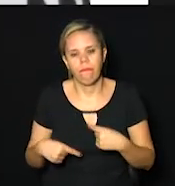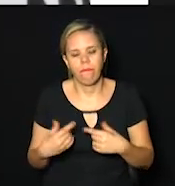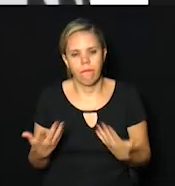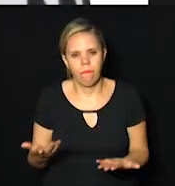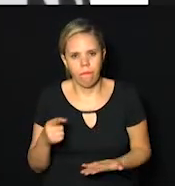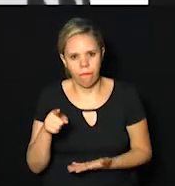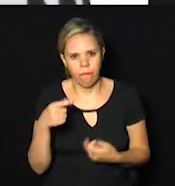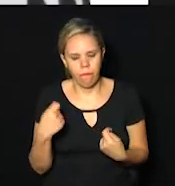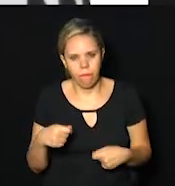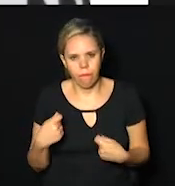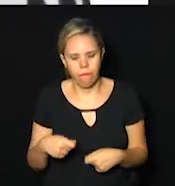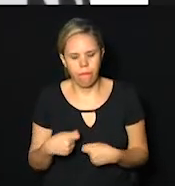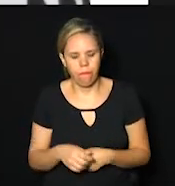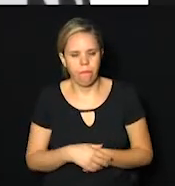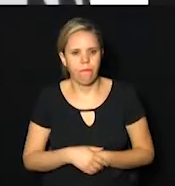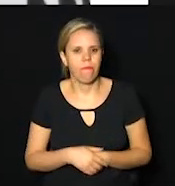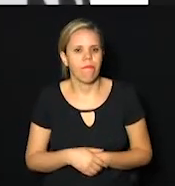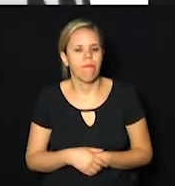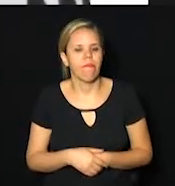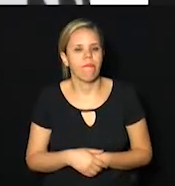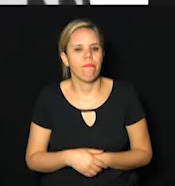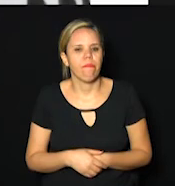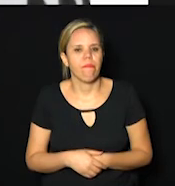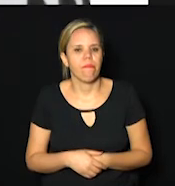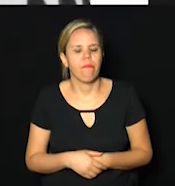que você precisa